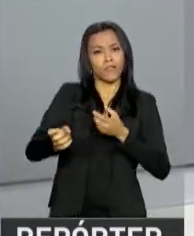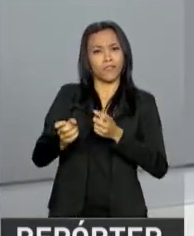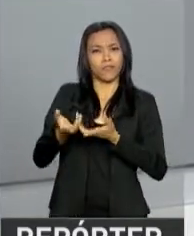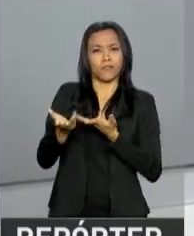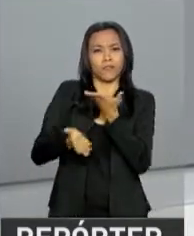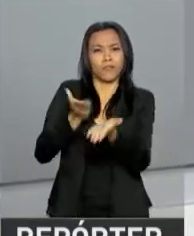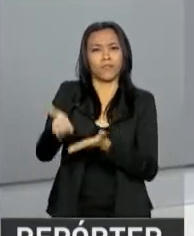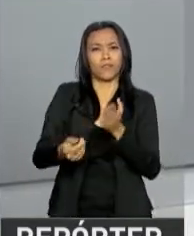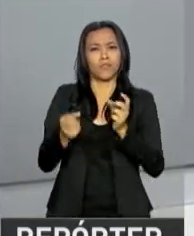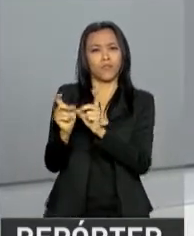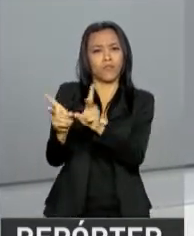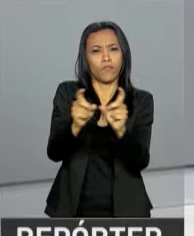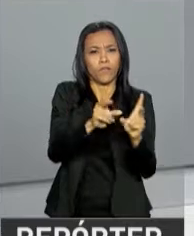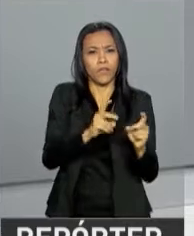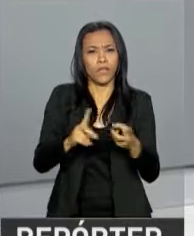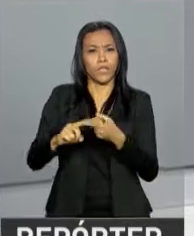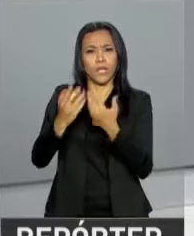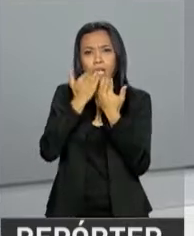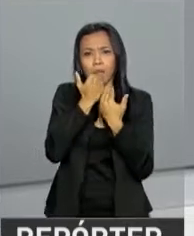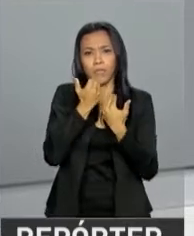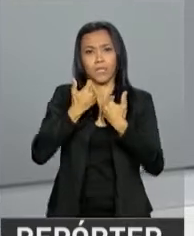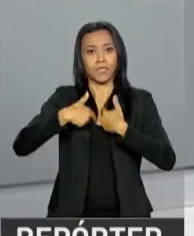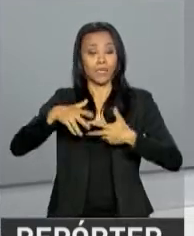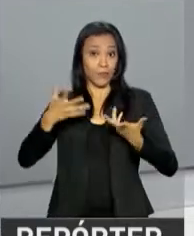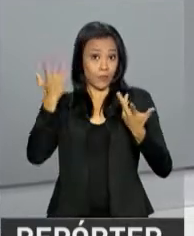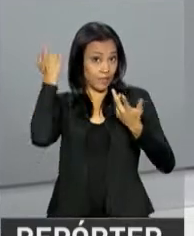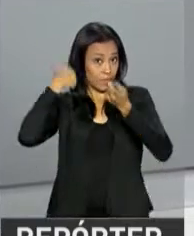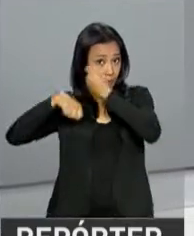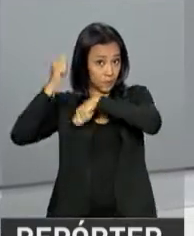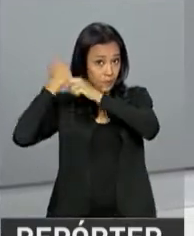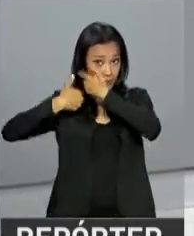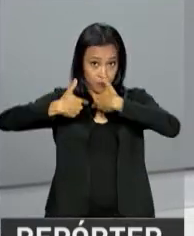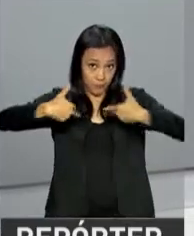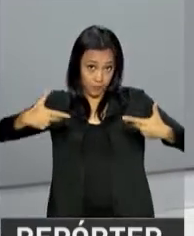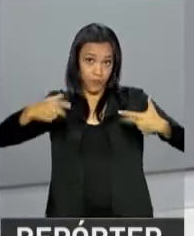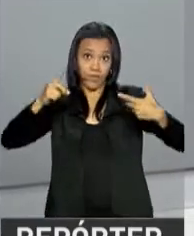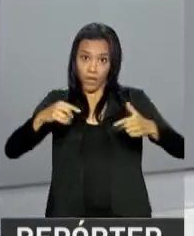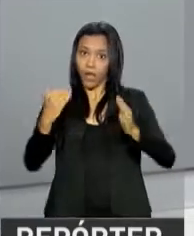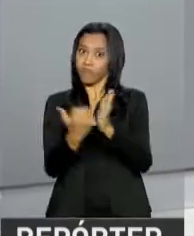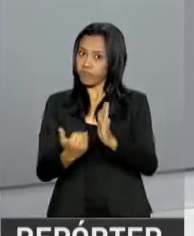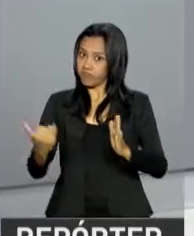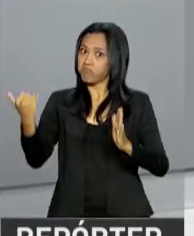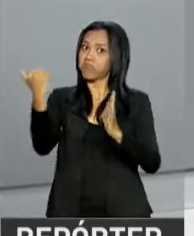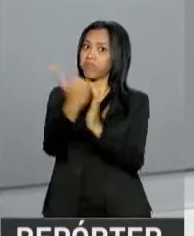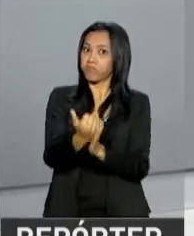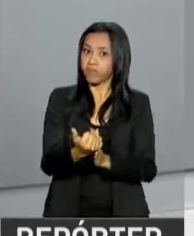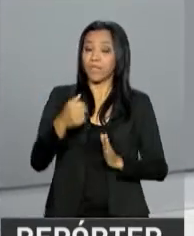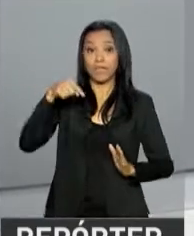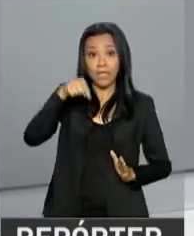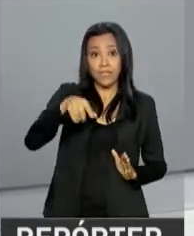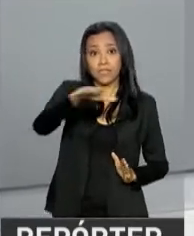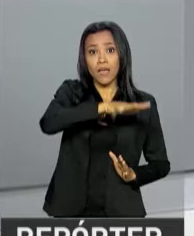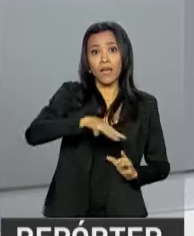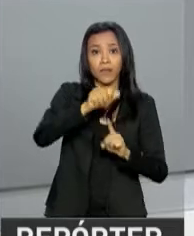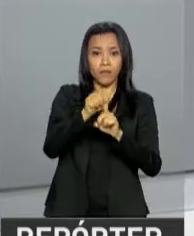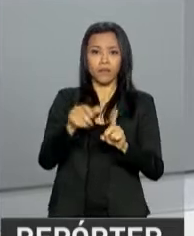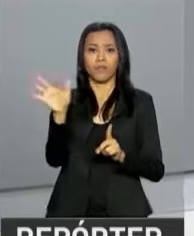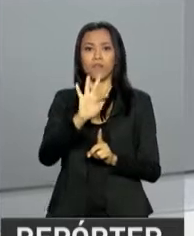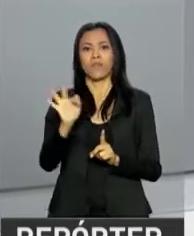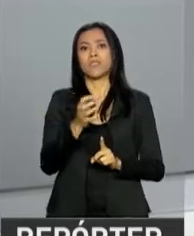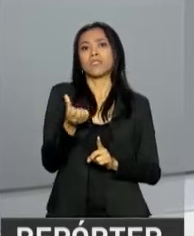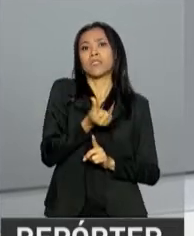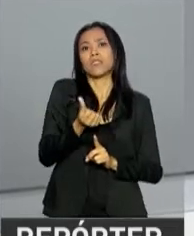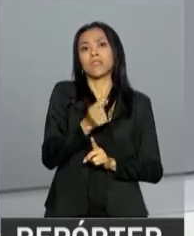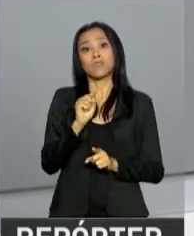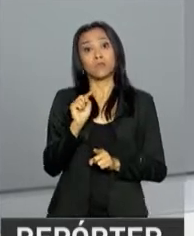alimentação e beleza é o mais que se destaca quando o assunto é crescimento nessa área só em fevereiro 66 mil